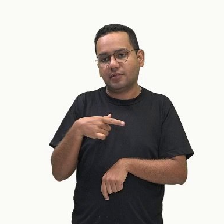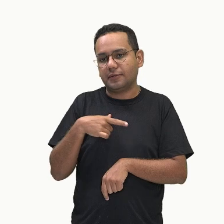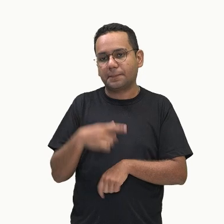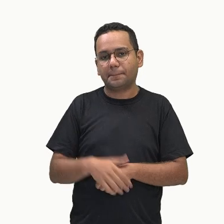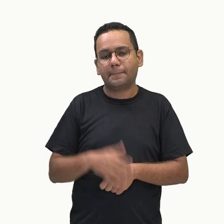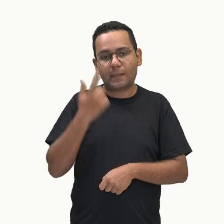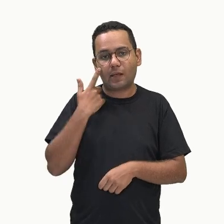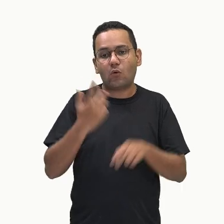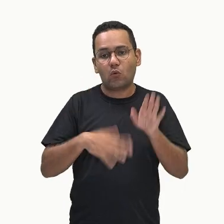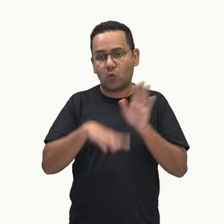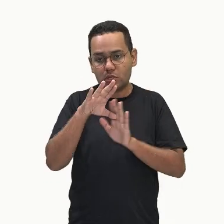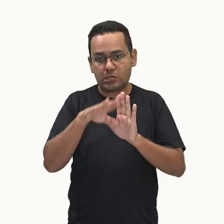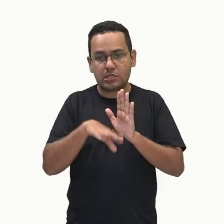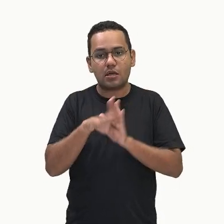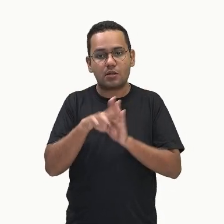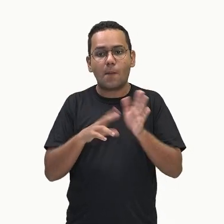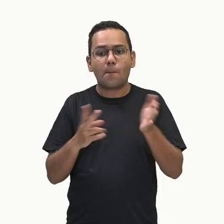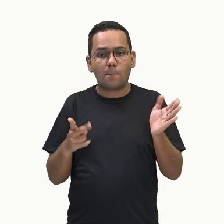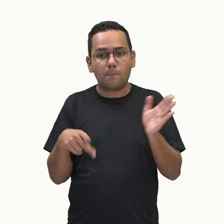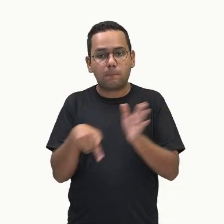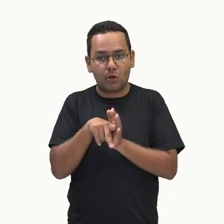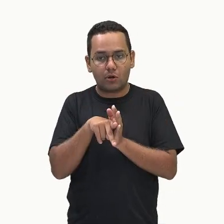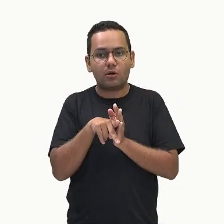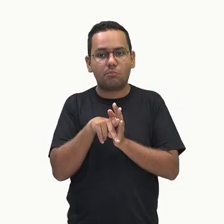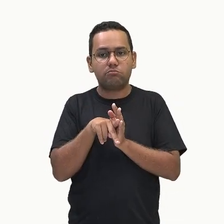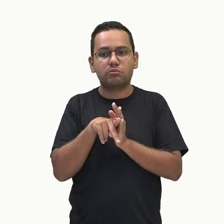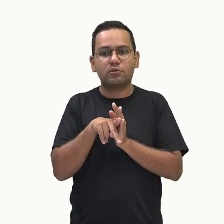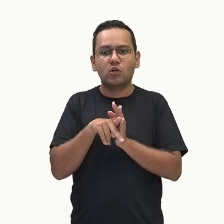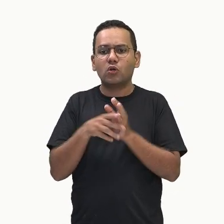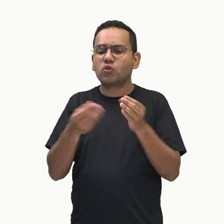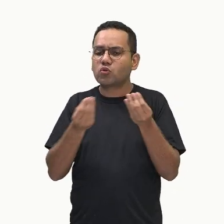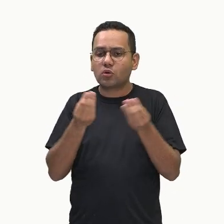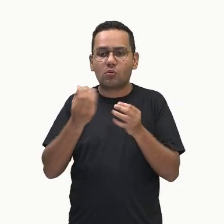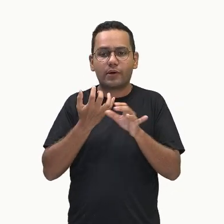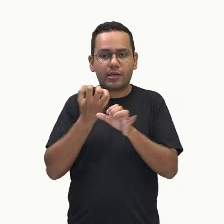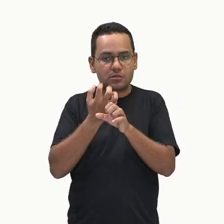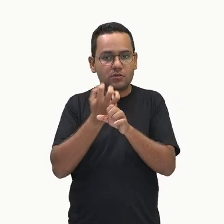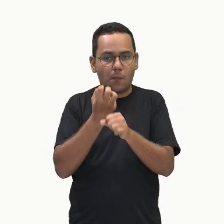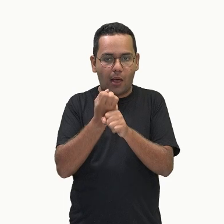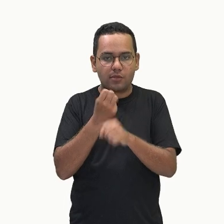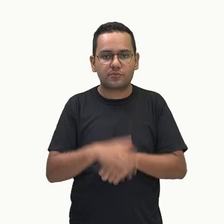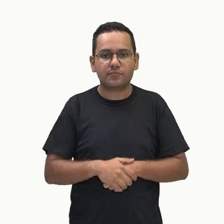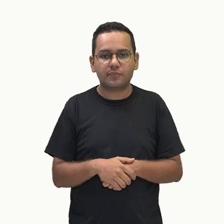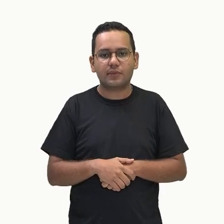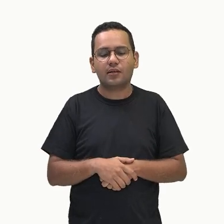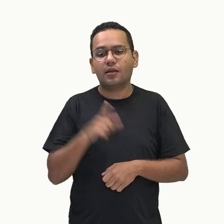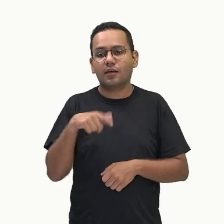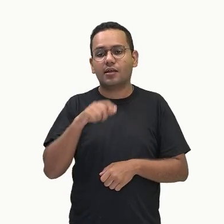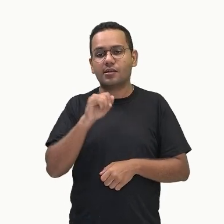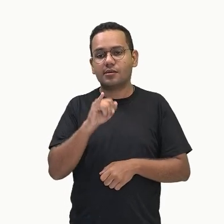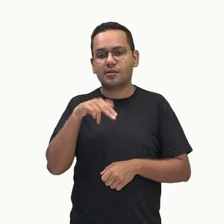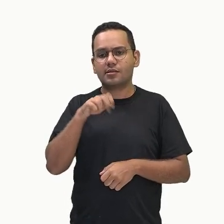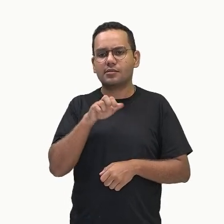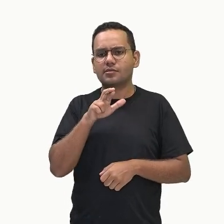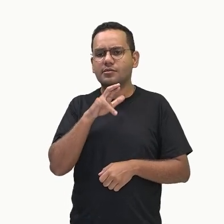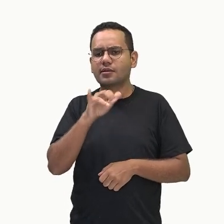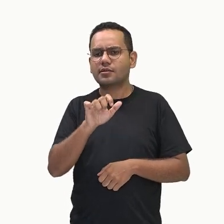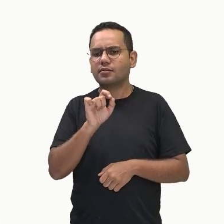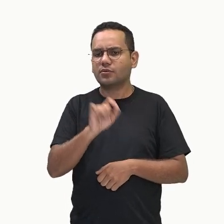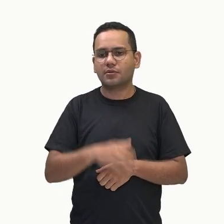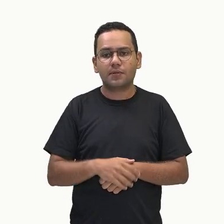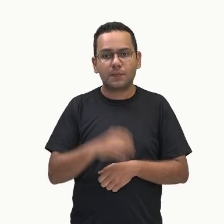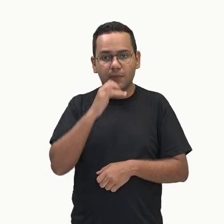massa, tá bom? Dando para vocês como que ele é medido também. Uma medida da inércia, né? O que é a inércia? Se um